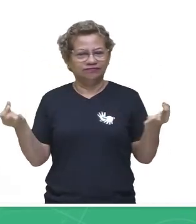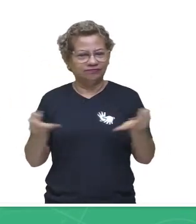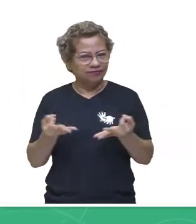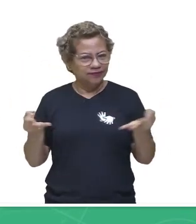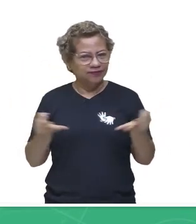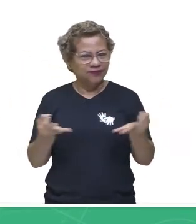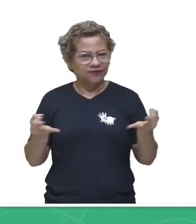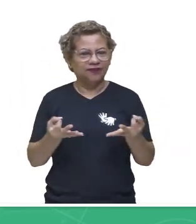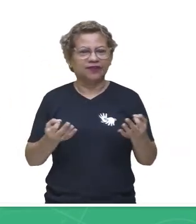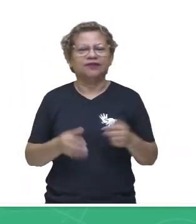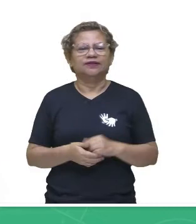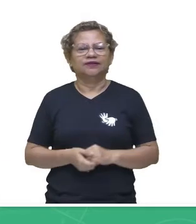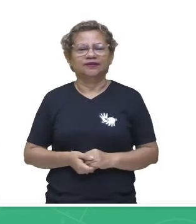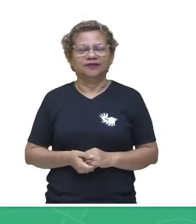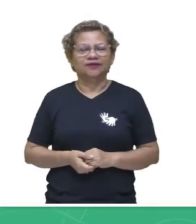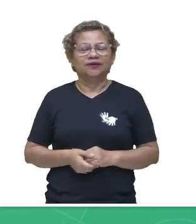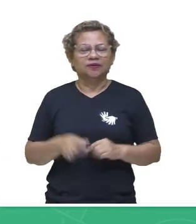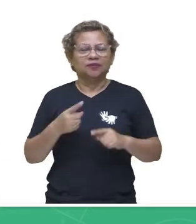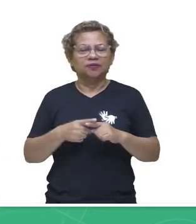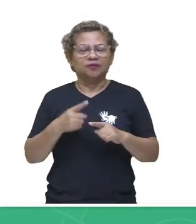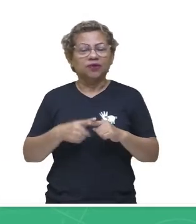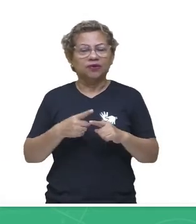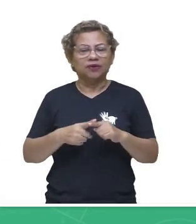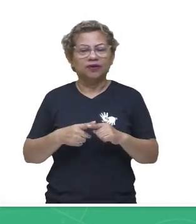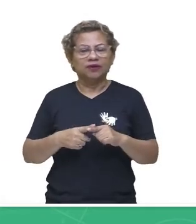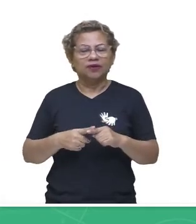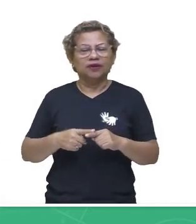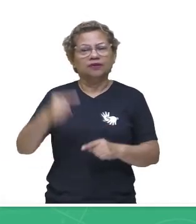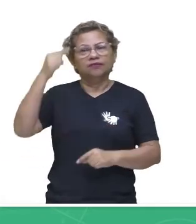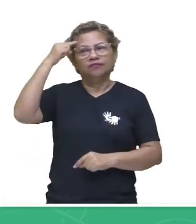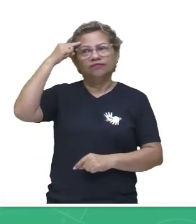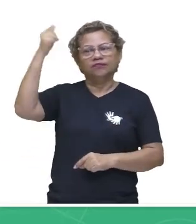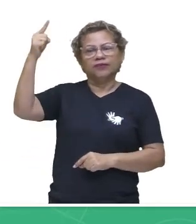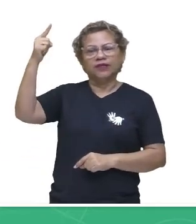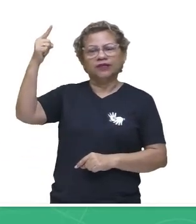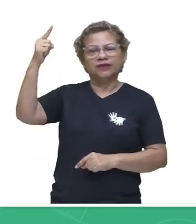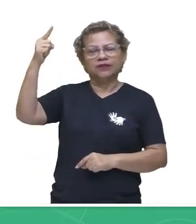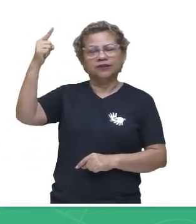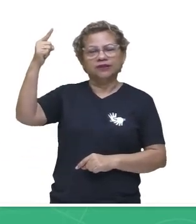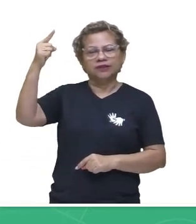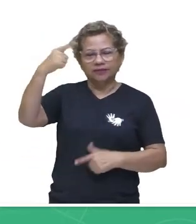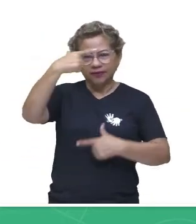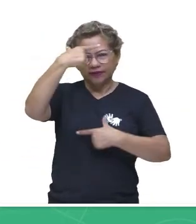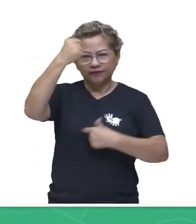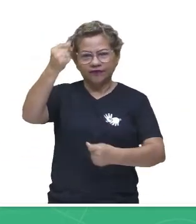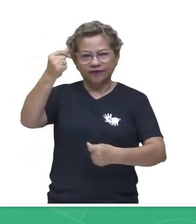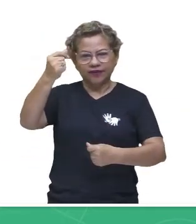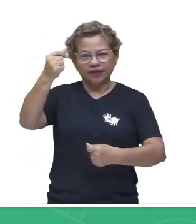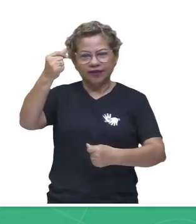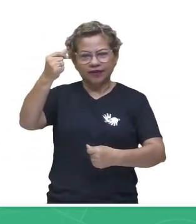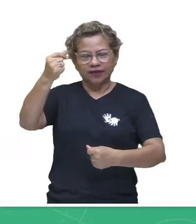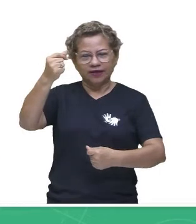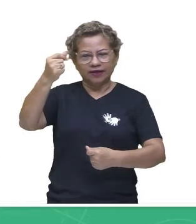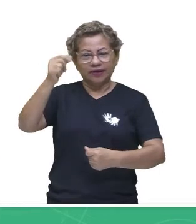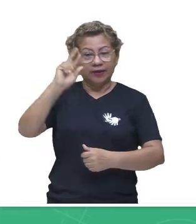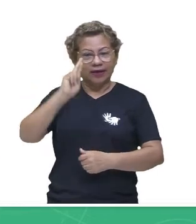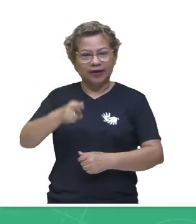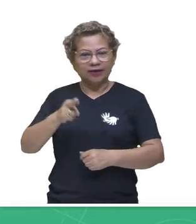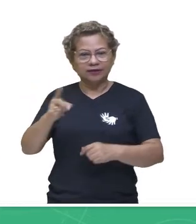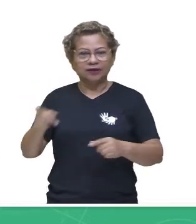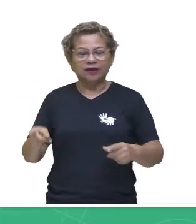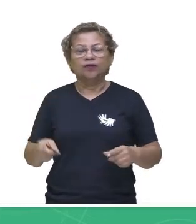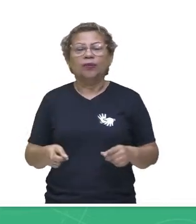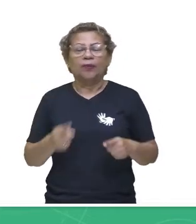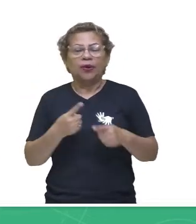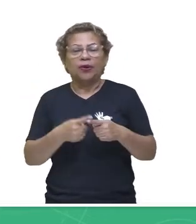ideia é que é a transição desse pensamento medieval, da fé para a razão. Nós saímos da ideia de Deus